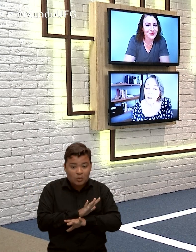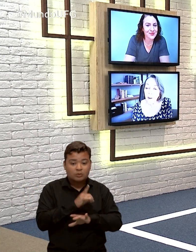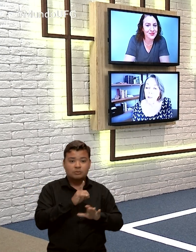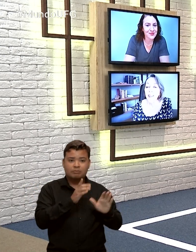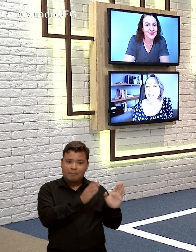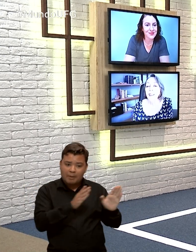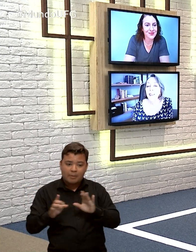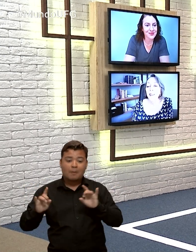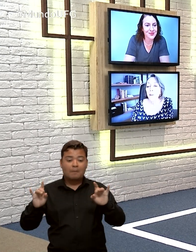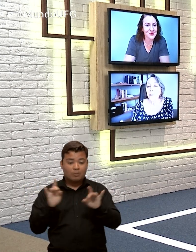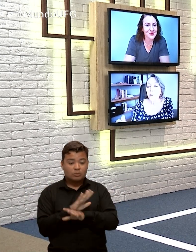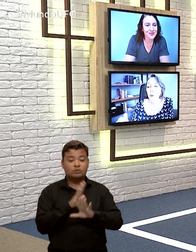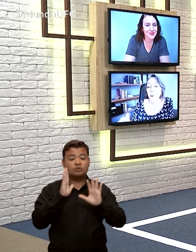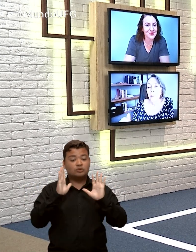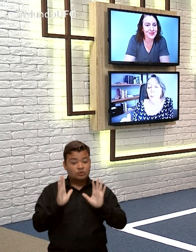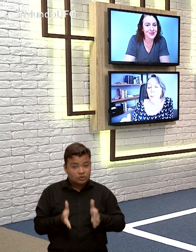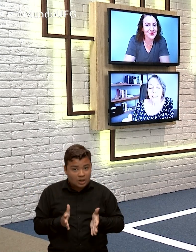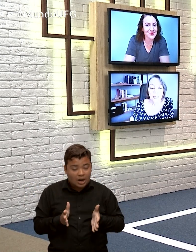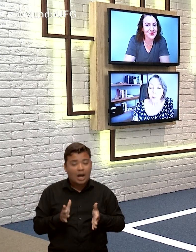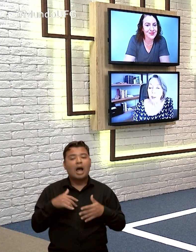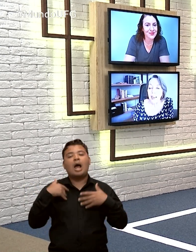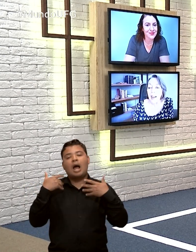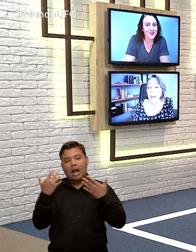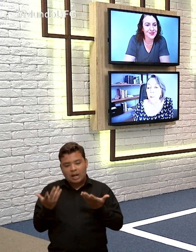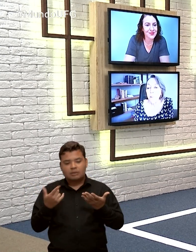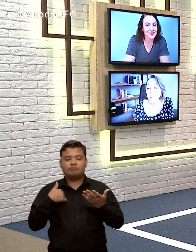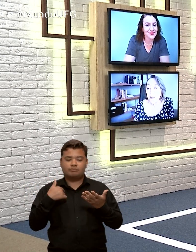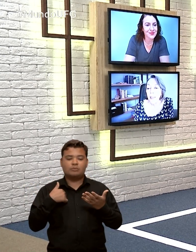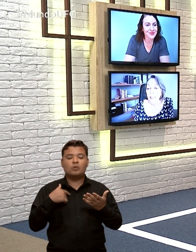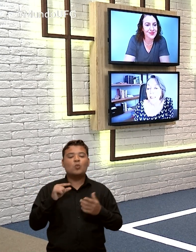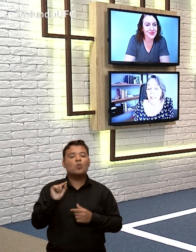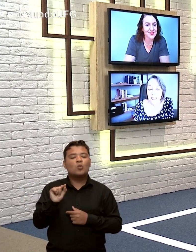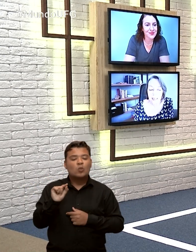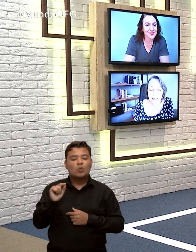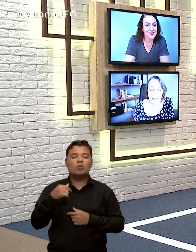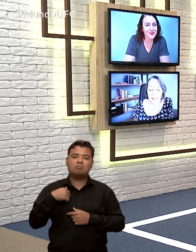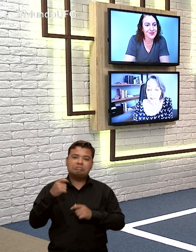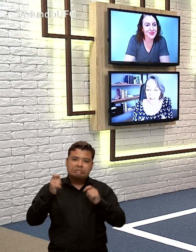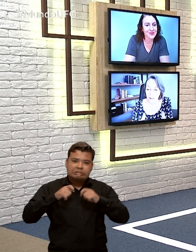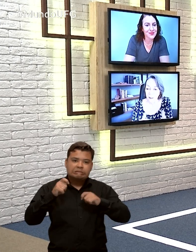né, nova, eu vou poder colocar